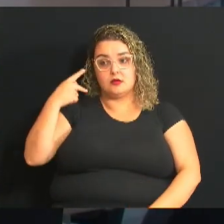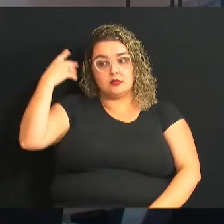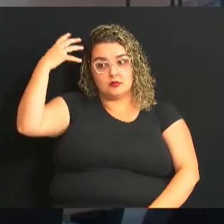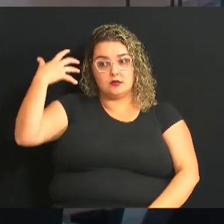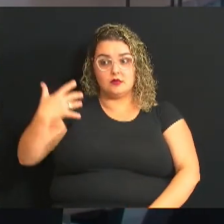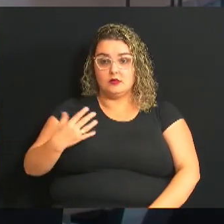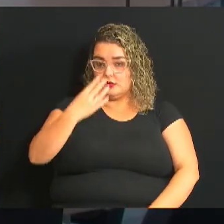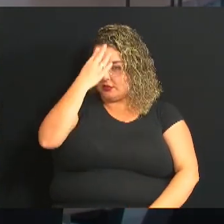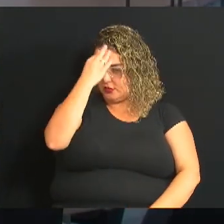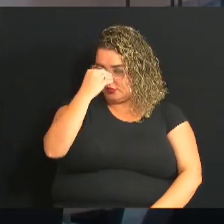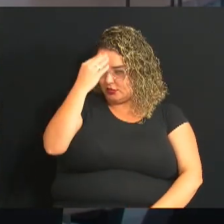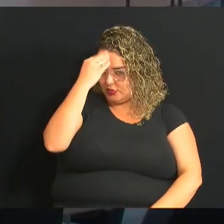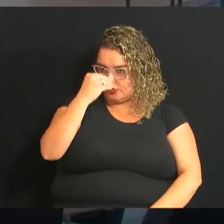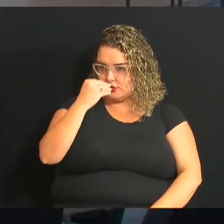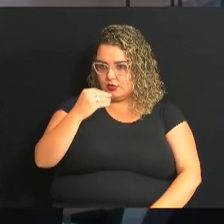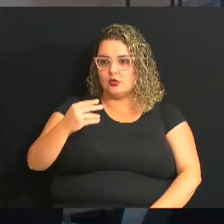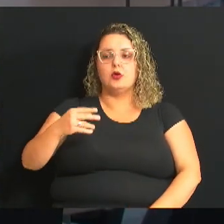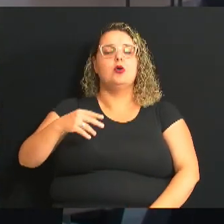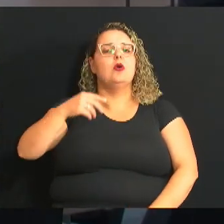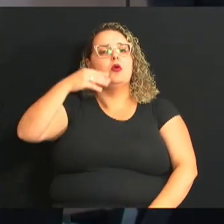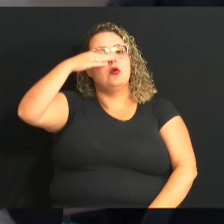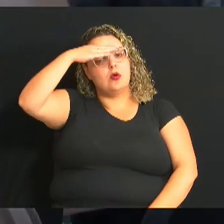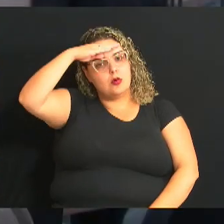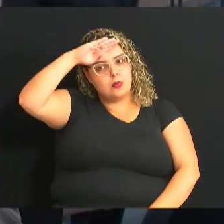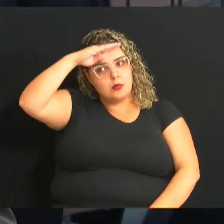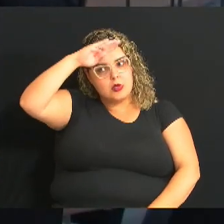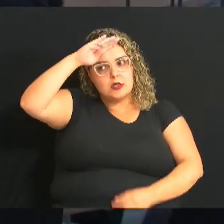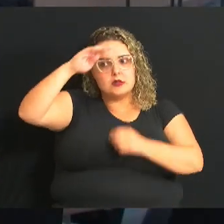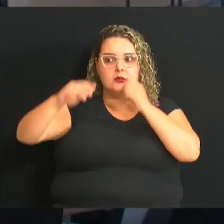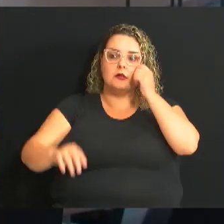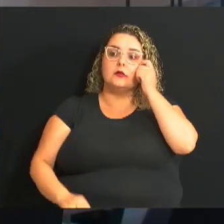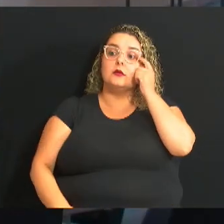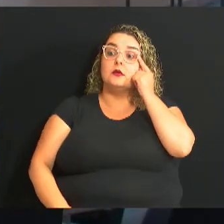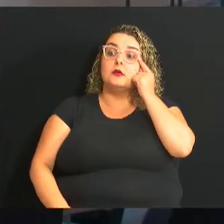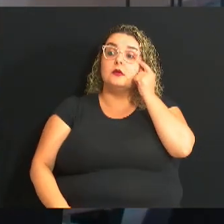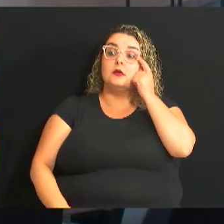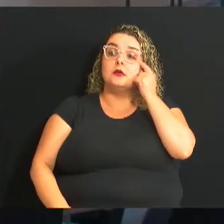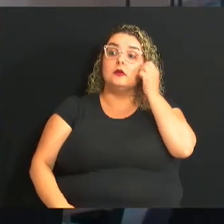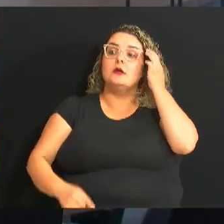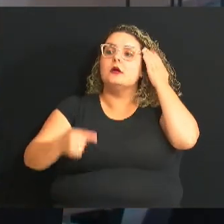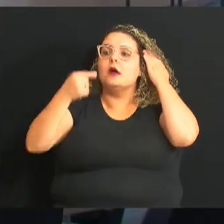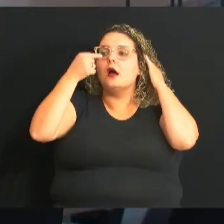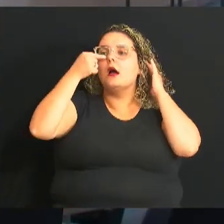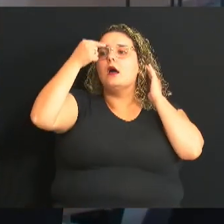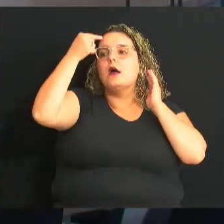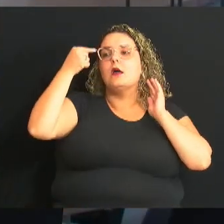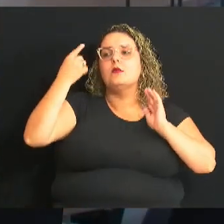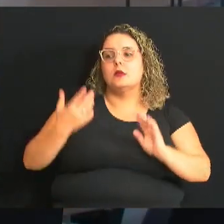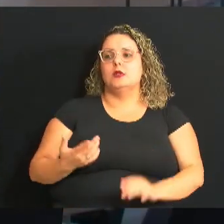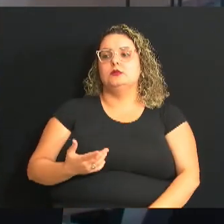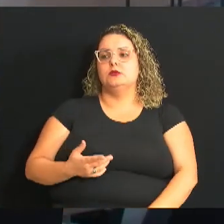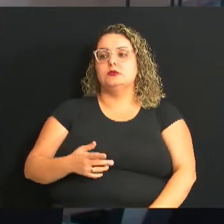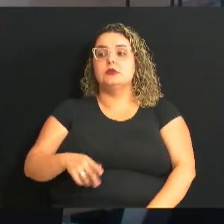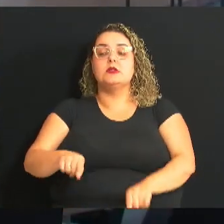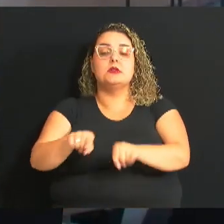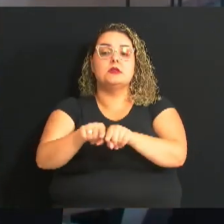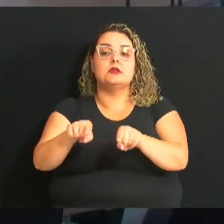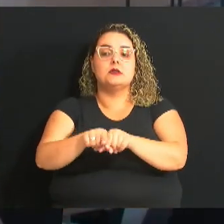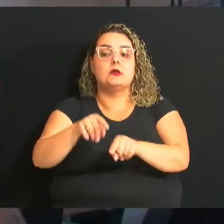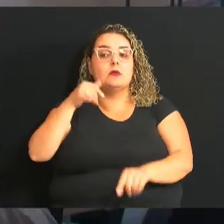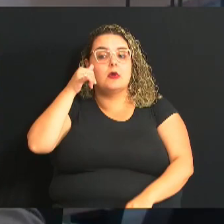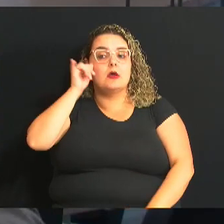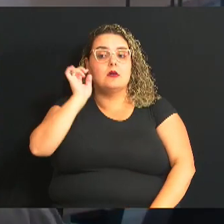Jair da farmácia, o vereador Marcelo da farmácia, a vereadora Paola Miguel, o vereador Paulo Búfalo e o vereador Permínio